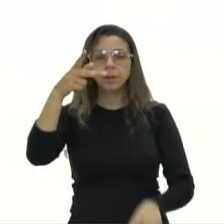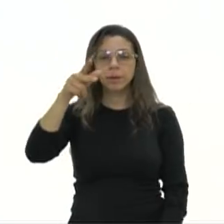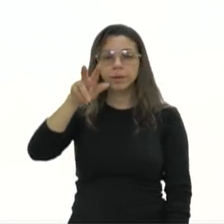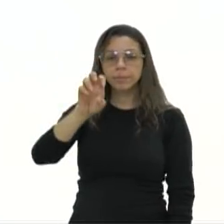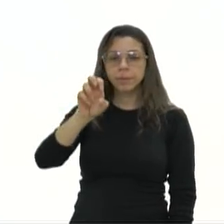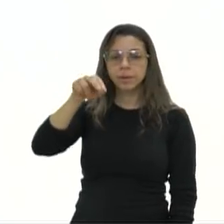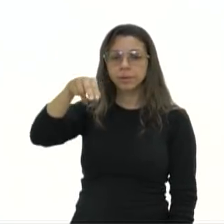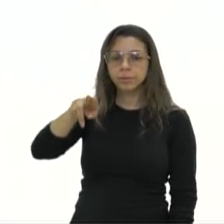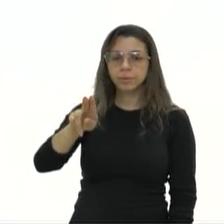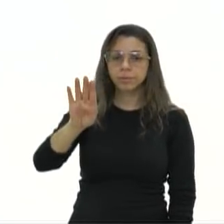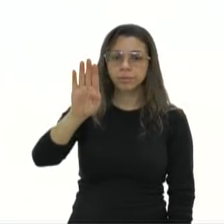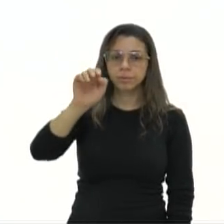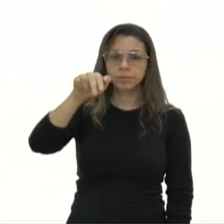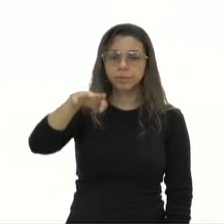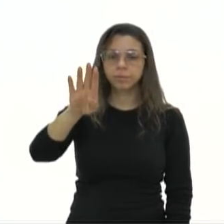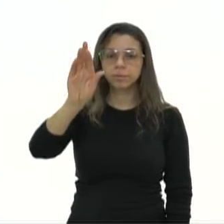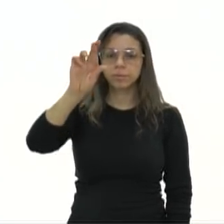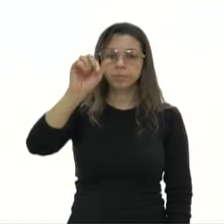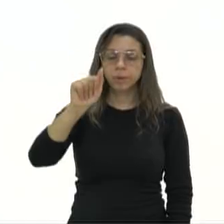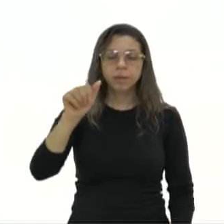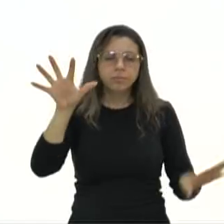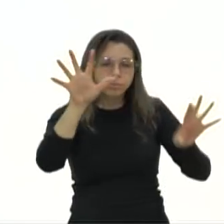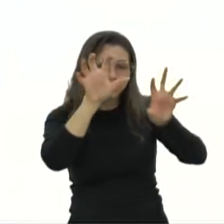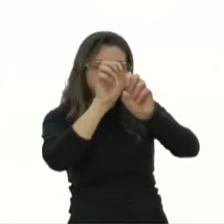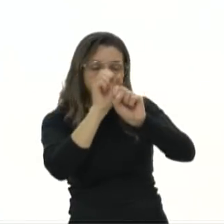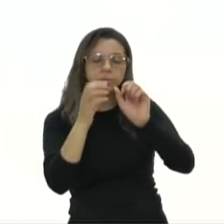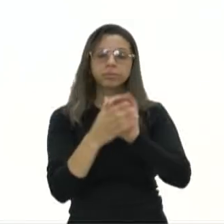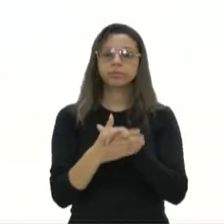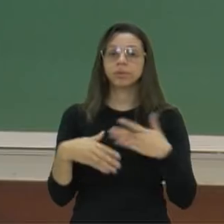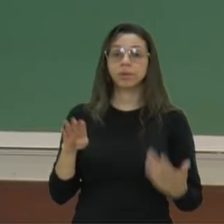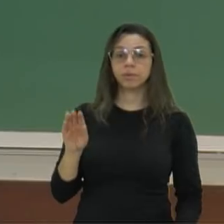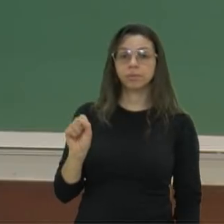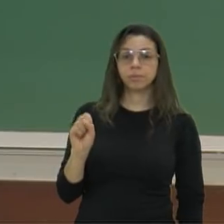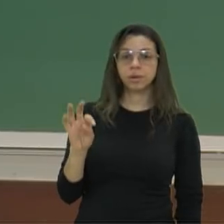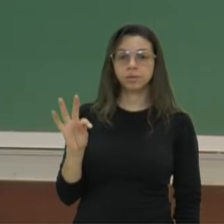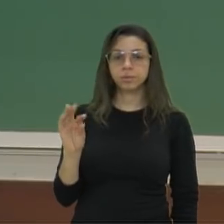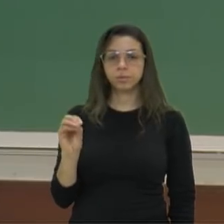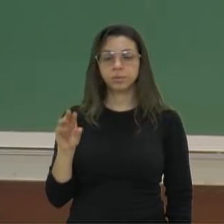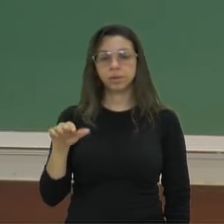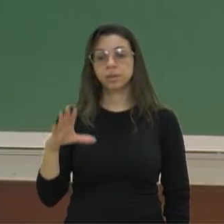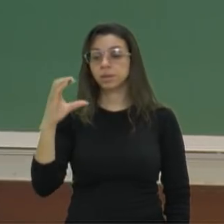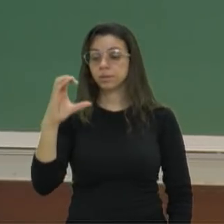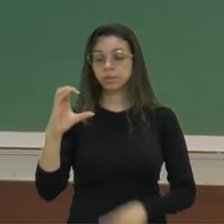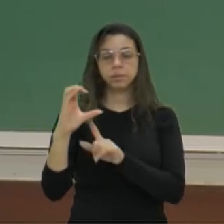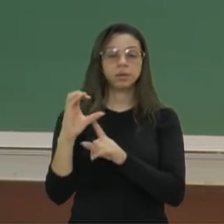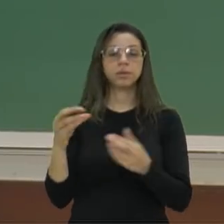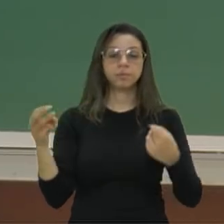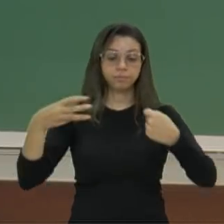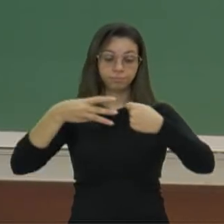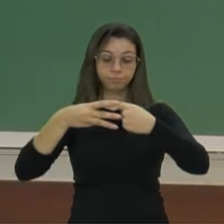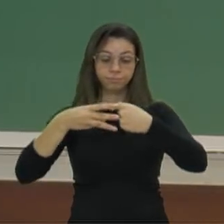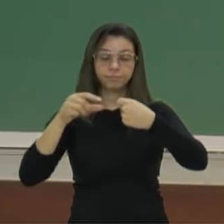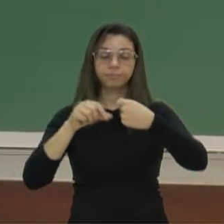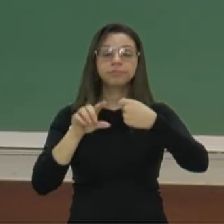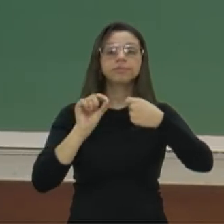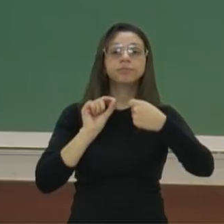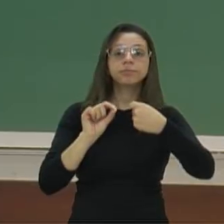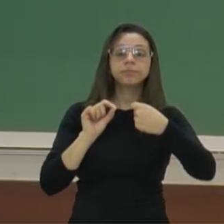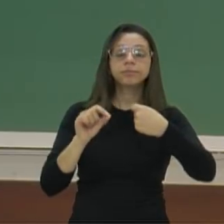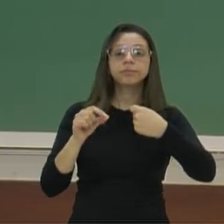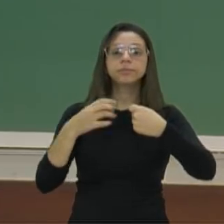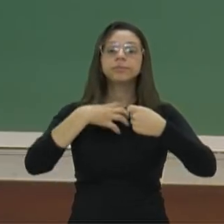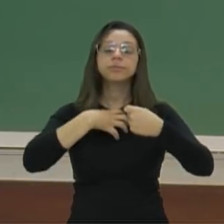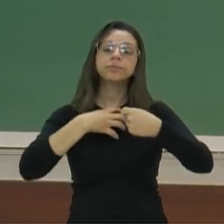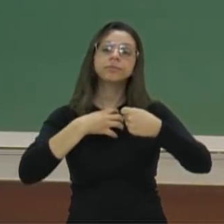no escuro. Letra C, são os bastonetes. As células responsáveis, elas são mais sensíveis à